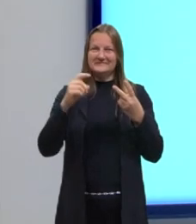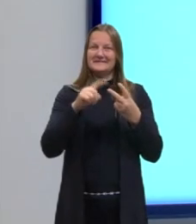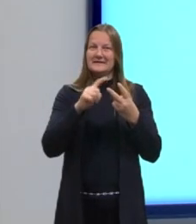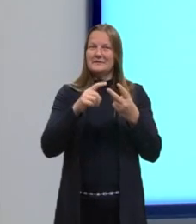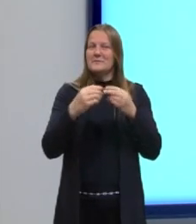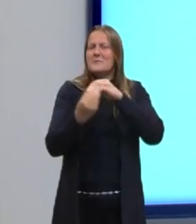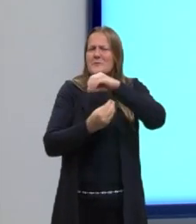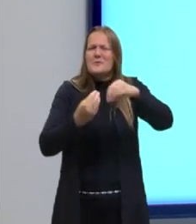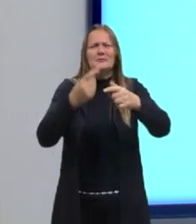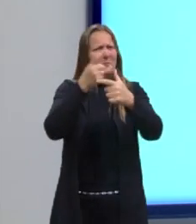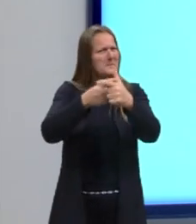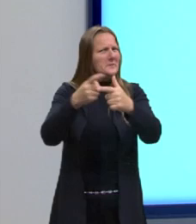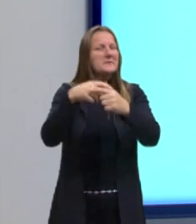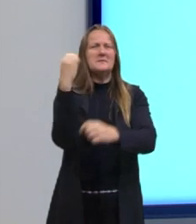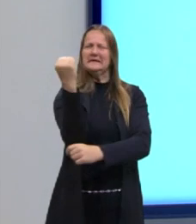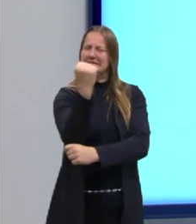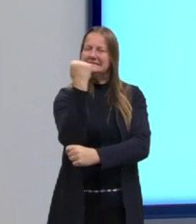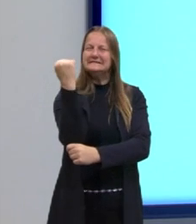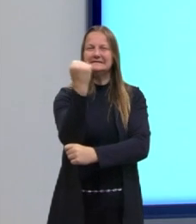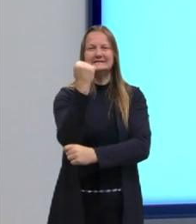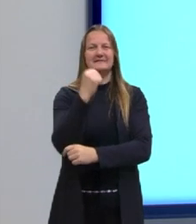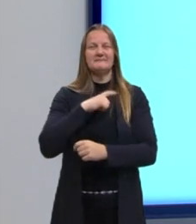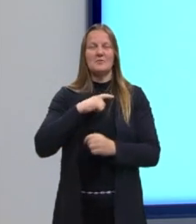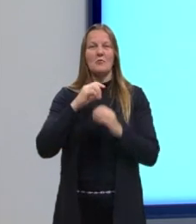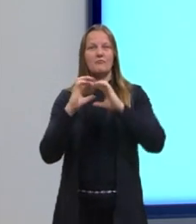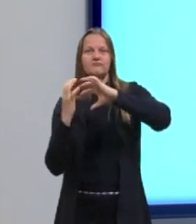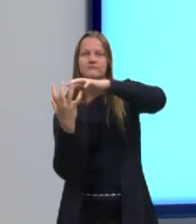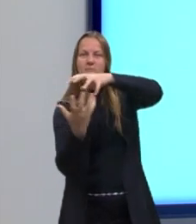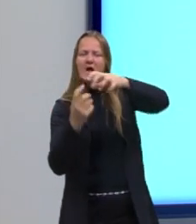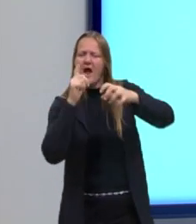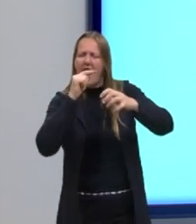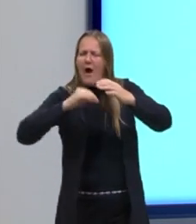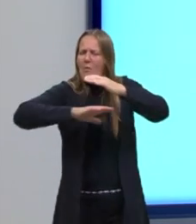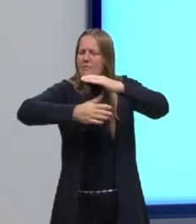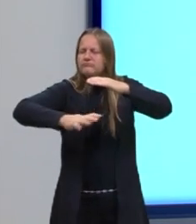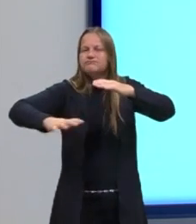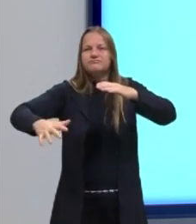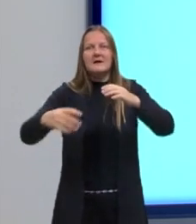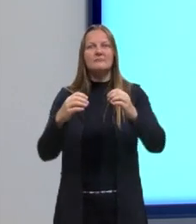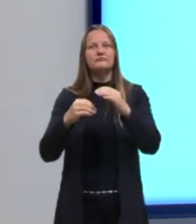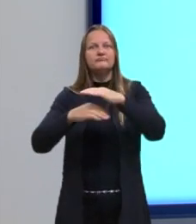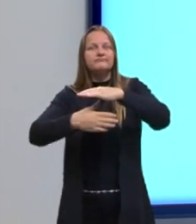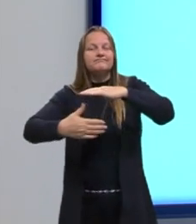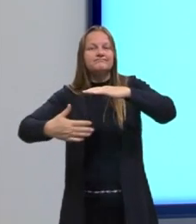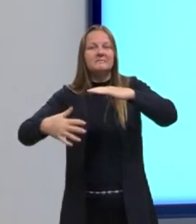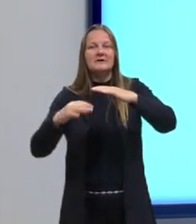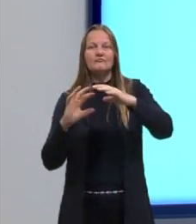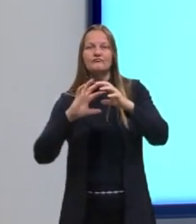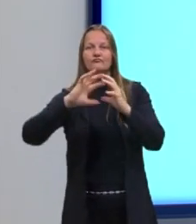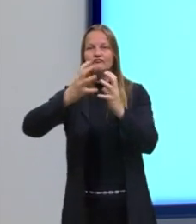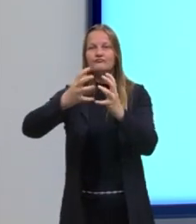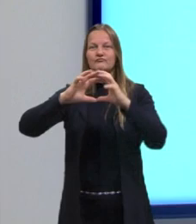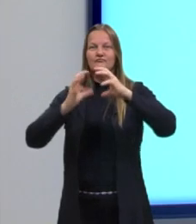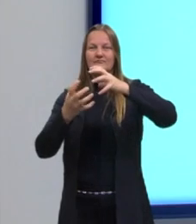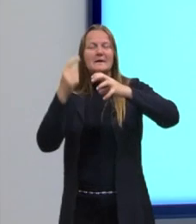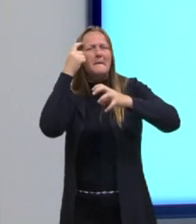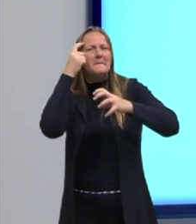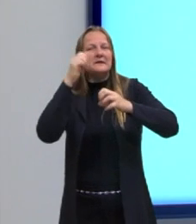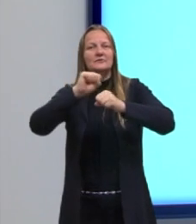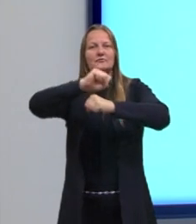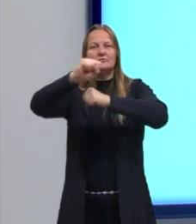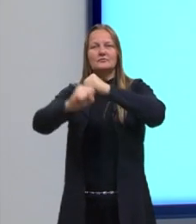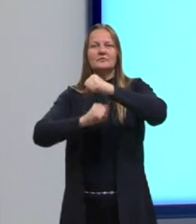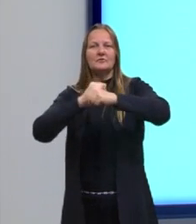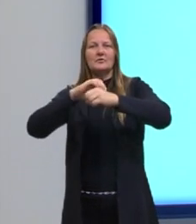muitos problemas principalmente para os ecossistemas aquáticos aí quando a gente pensa né nesses ecossistemas